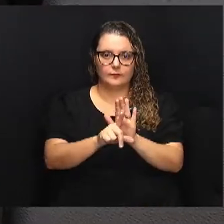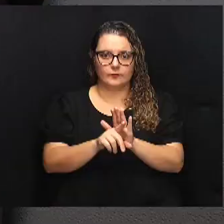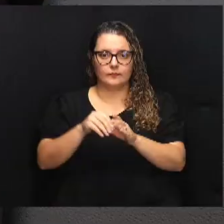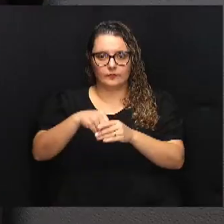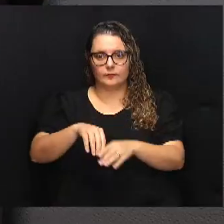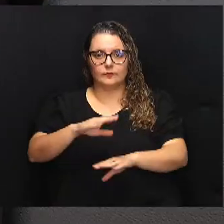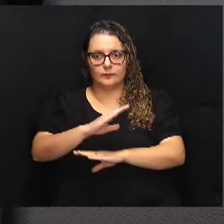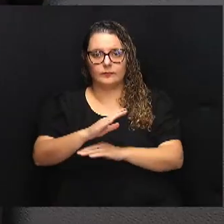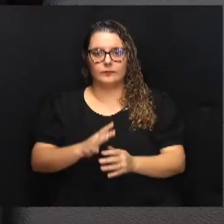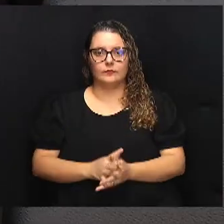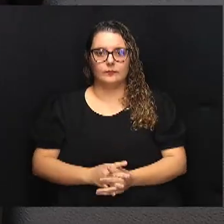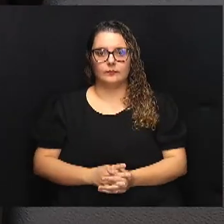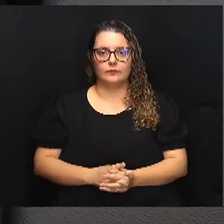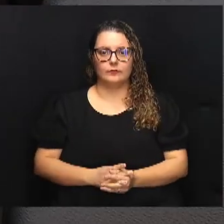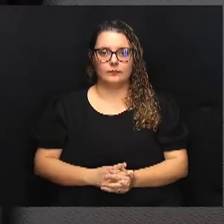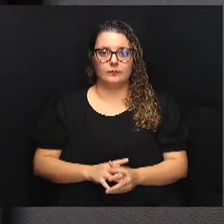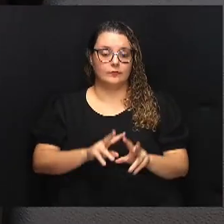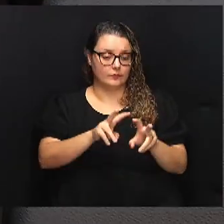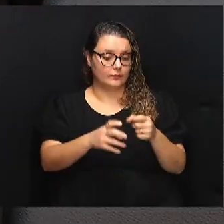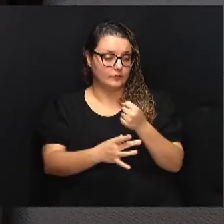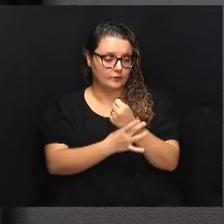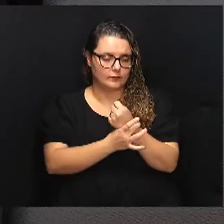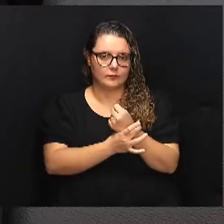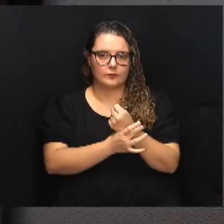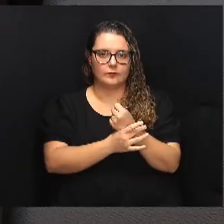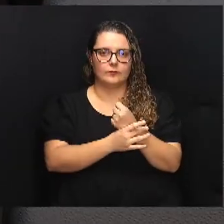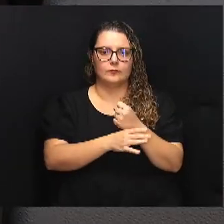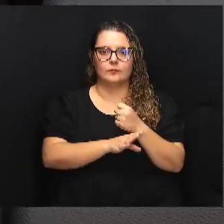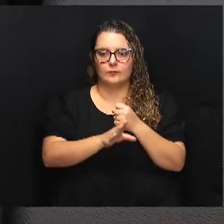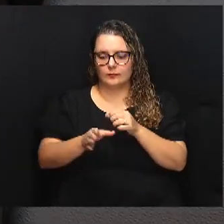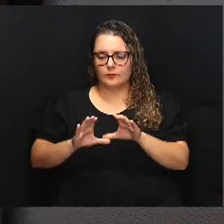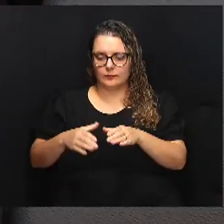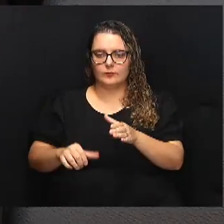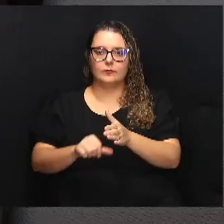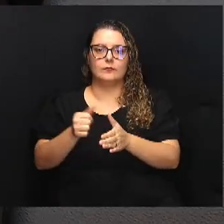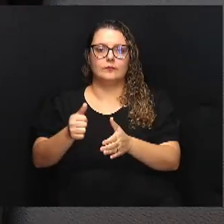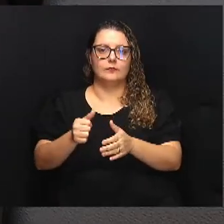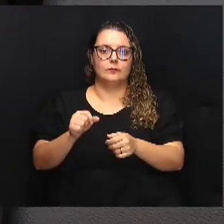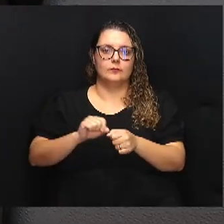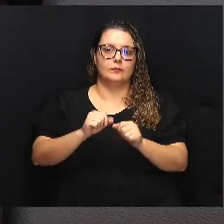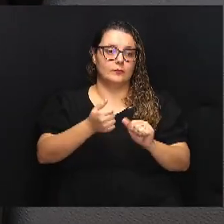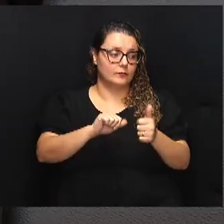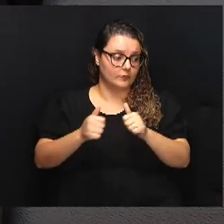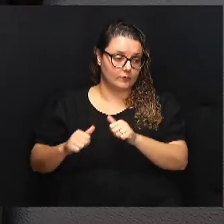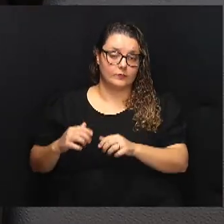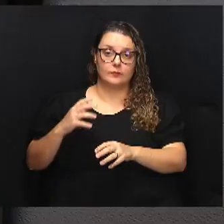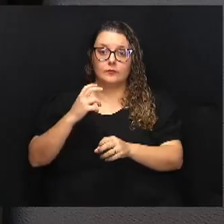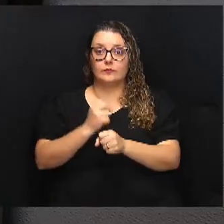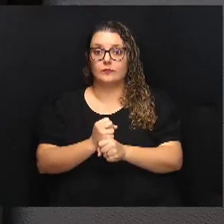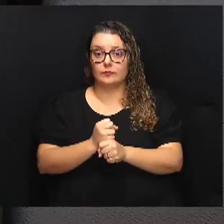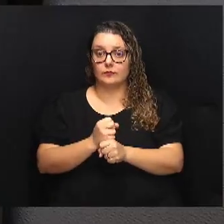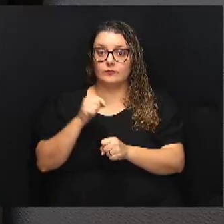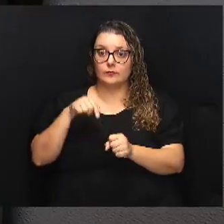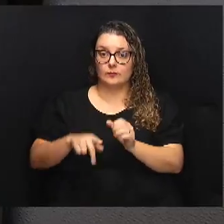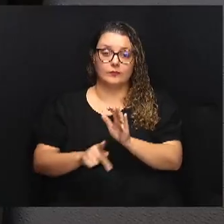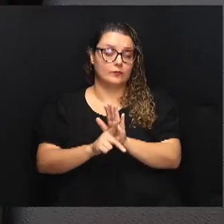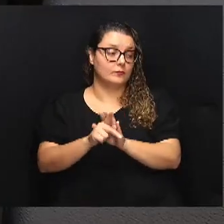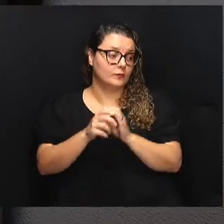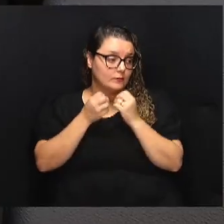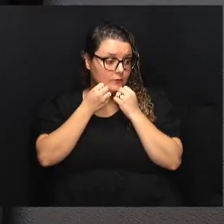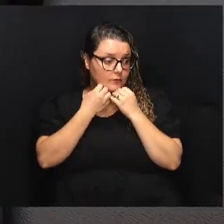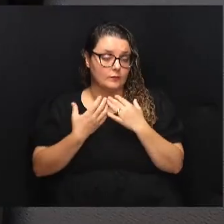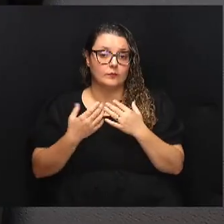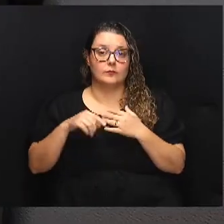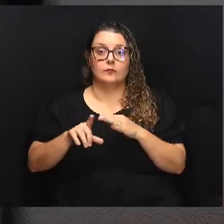casa, se for do tema de segurança, vem para essa comissão primeiro. Então a gente faz uma avaliação se aquele projeto é viável,